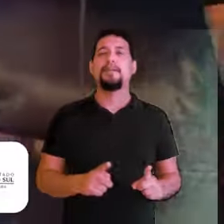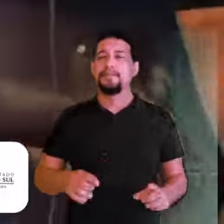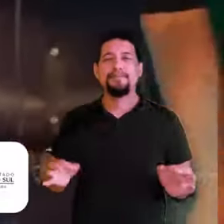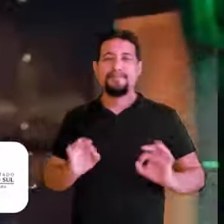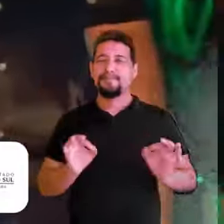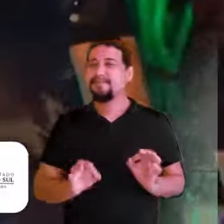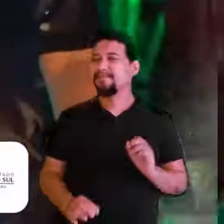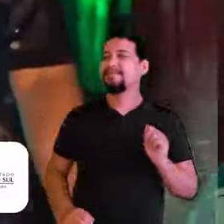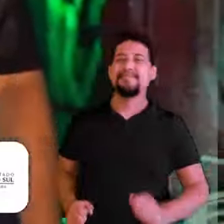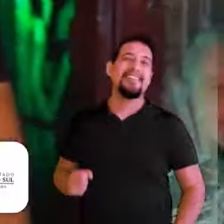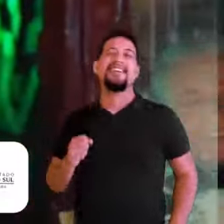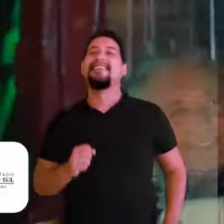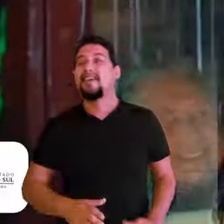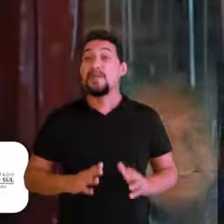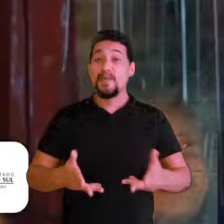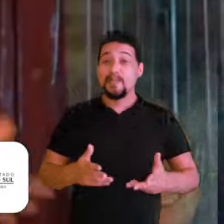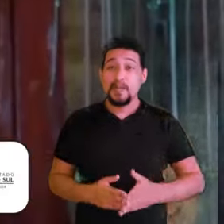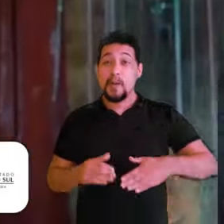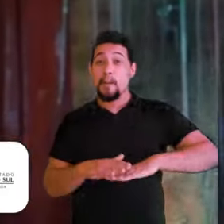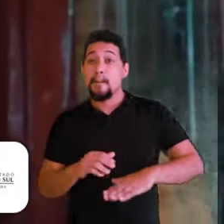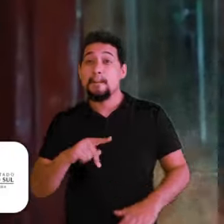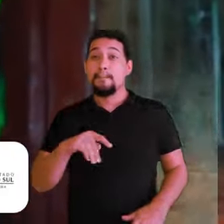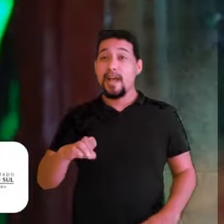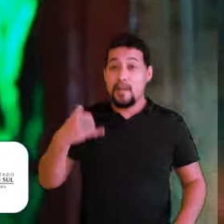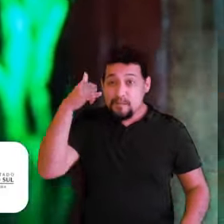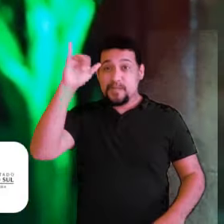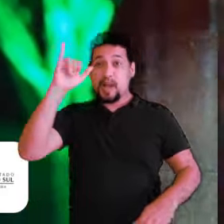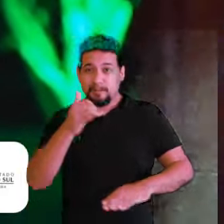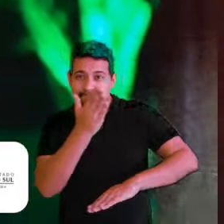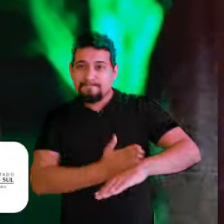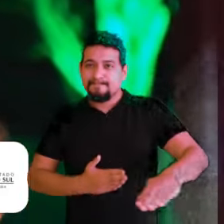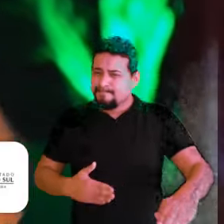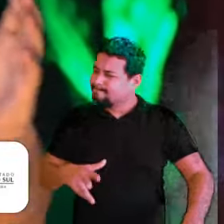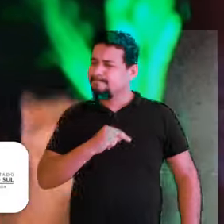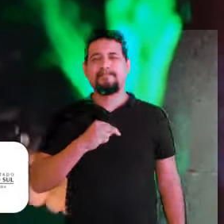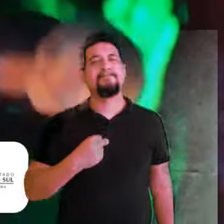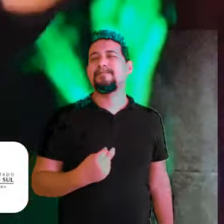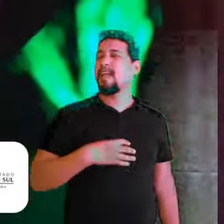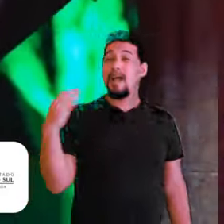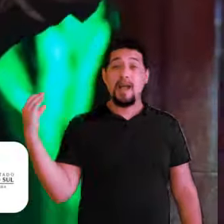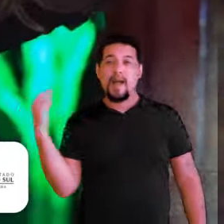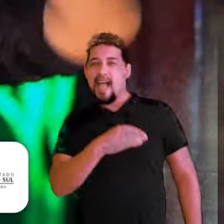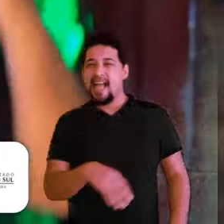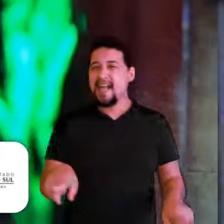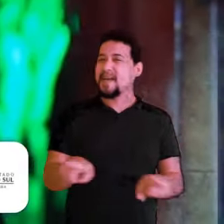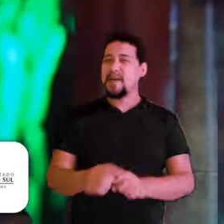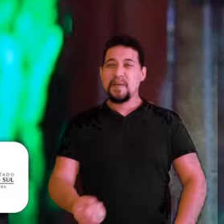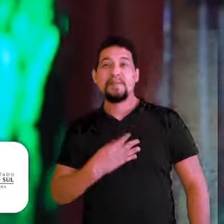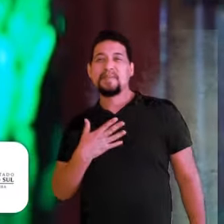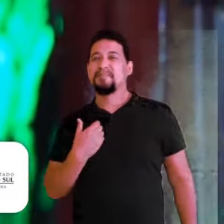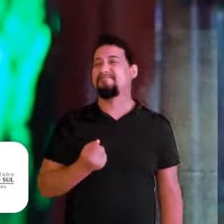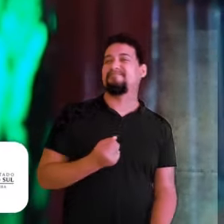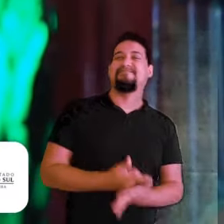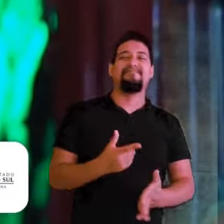Deus. E amendoim não afrouxa o mocotó. Hoje a carga lá na venda vem pesada. O teu petiço vai e vem num tranco só. É